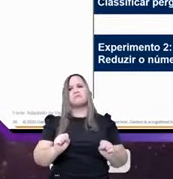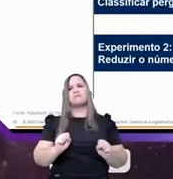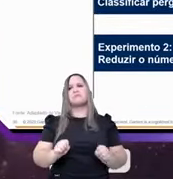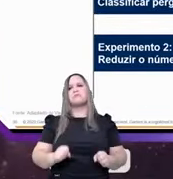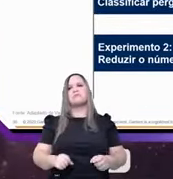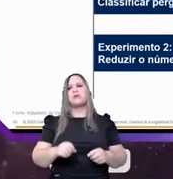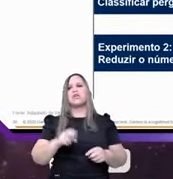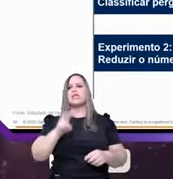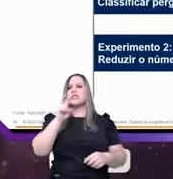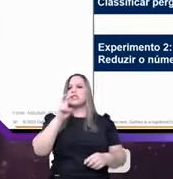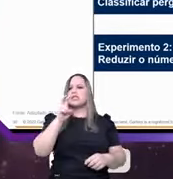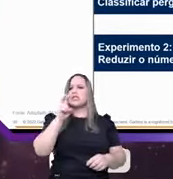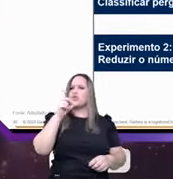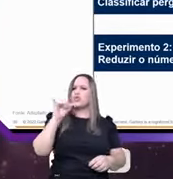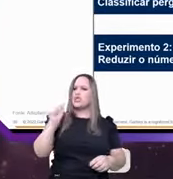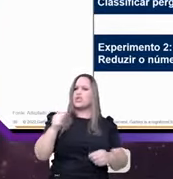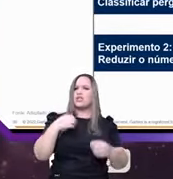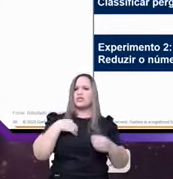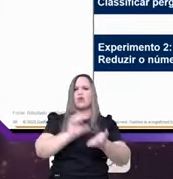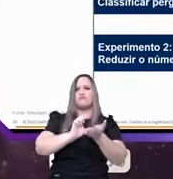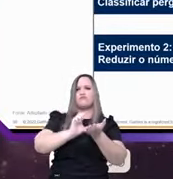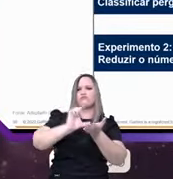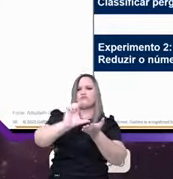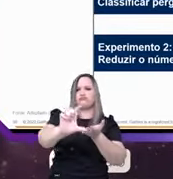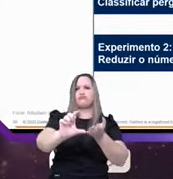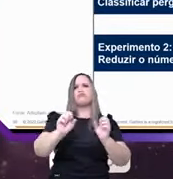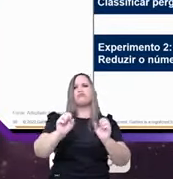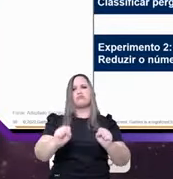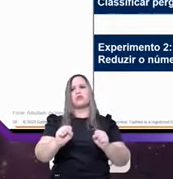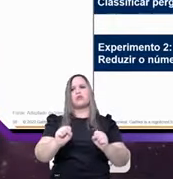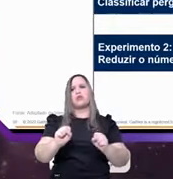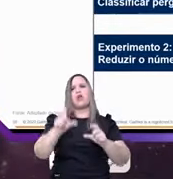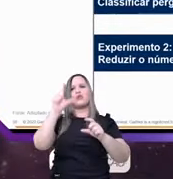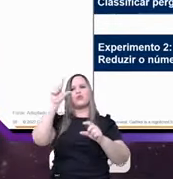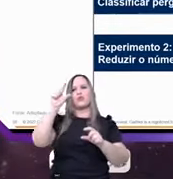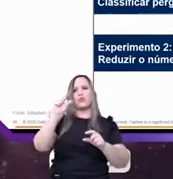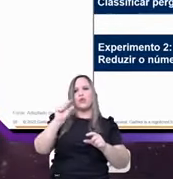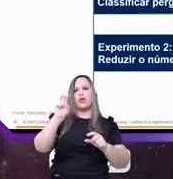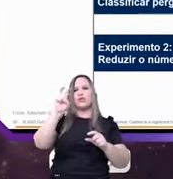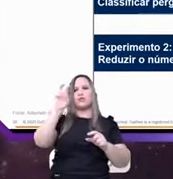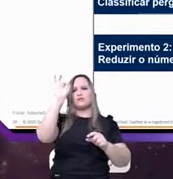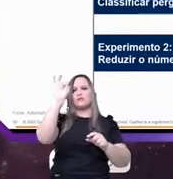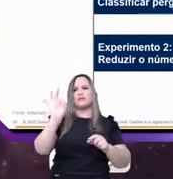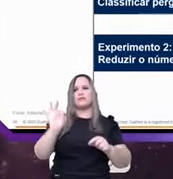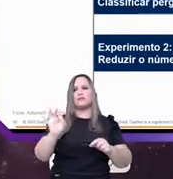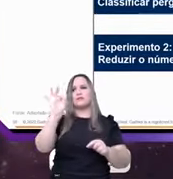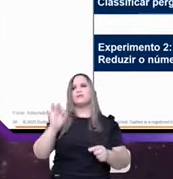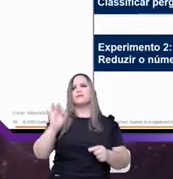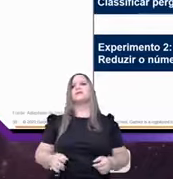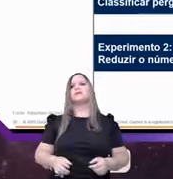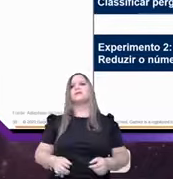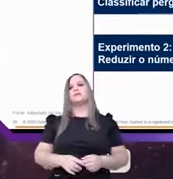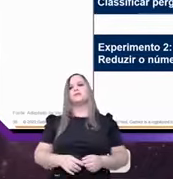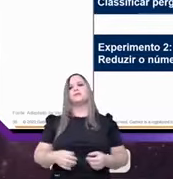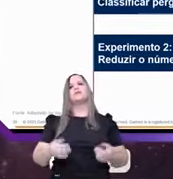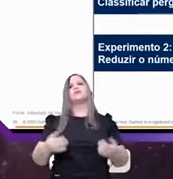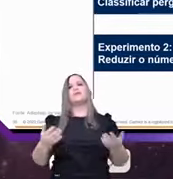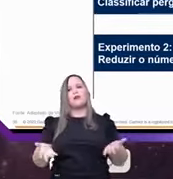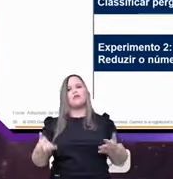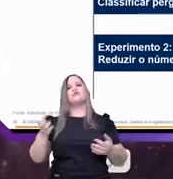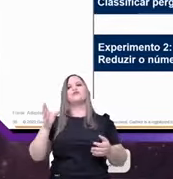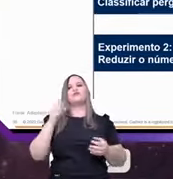em 5 dias, em 3 dias. Reduzir 5% o número de visitas na página web. Isso é o que a gente chama de